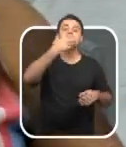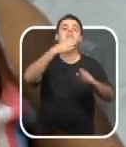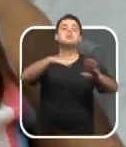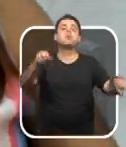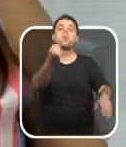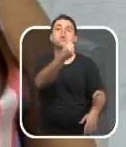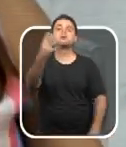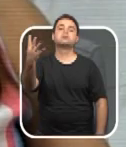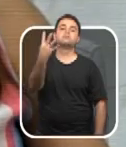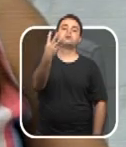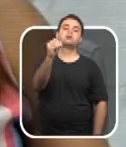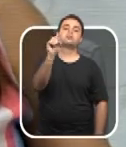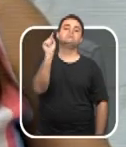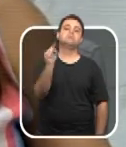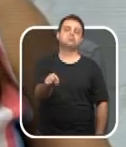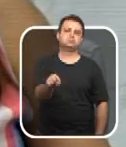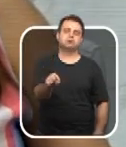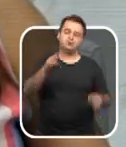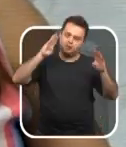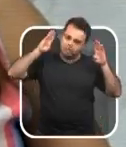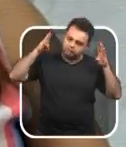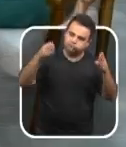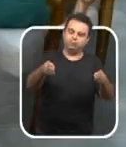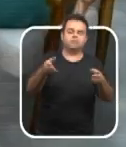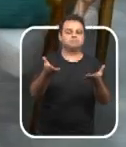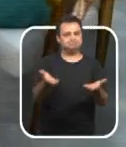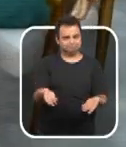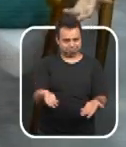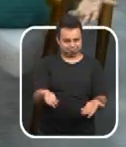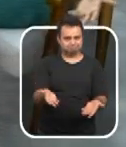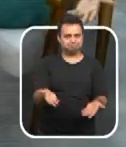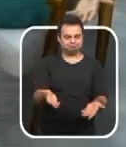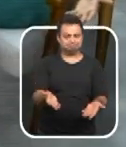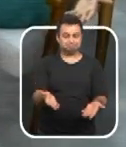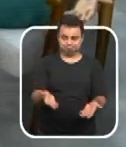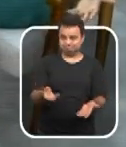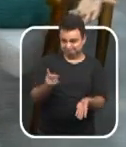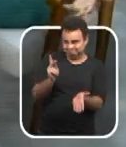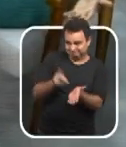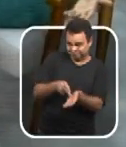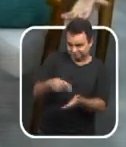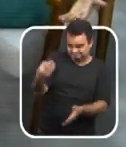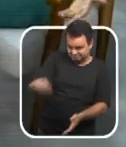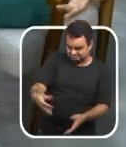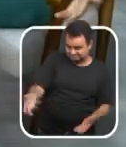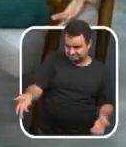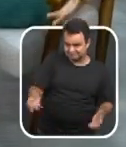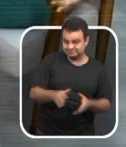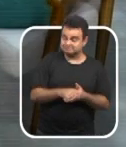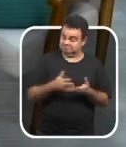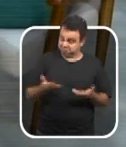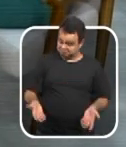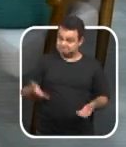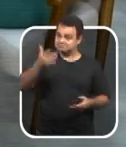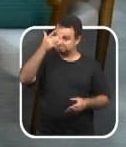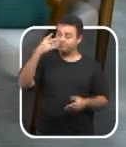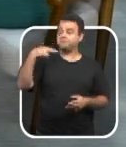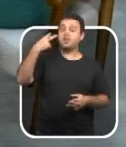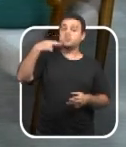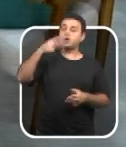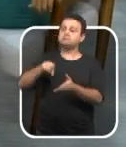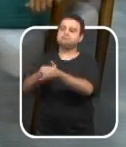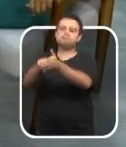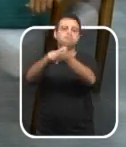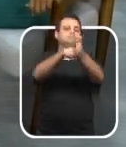mil crianças na rede pública. Sim. Não é verdade? Então são demandas que vêm através